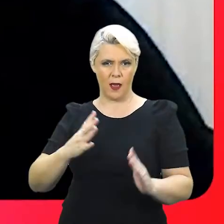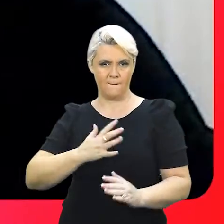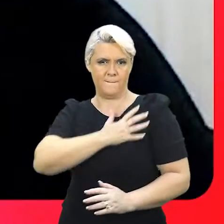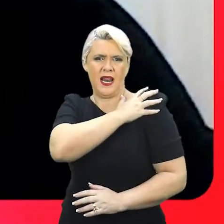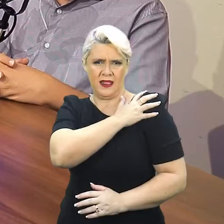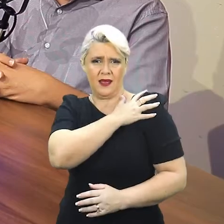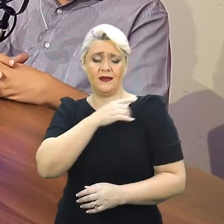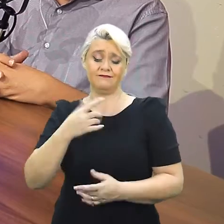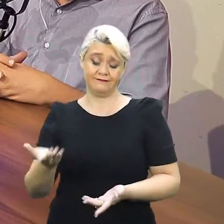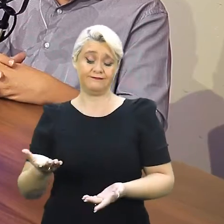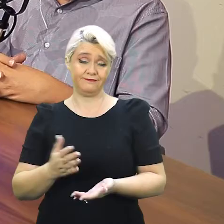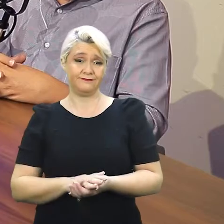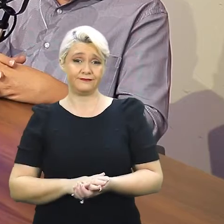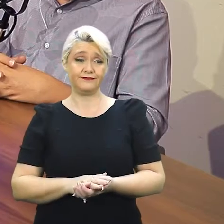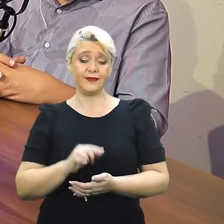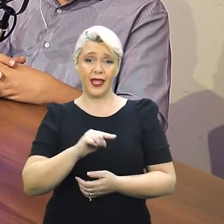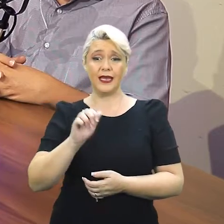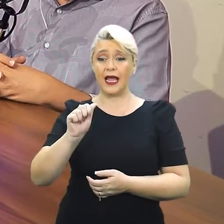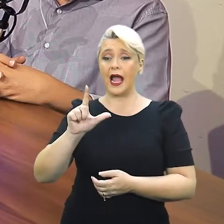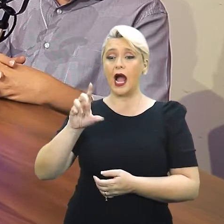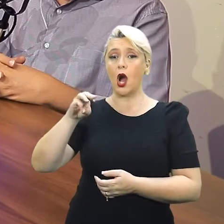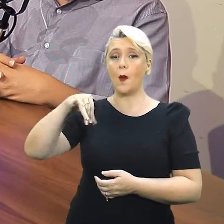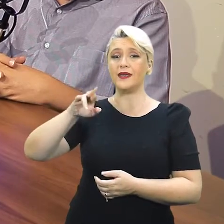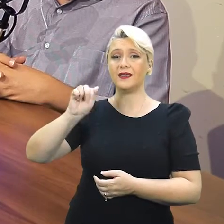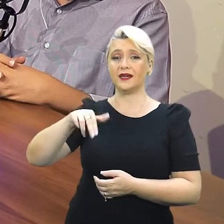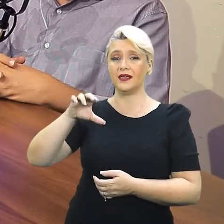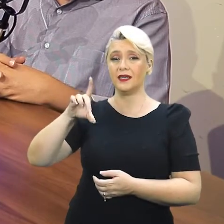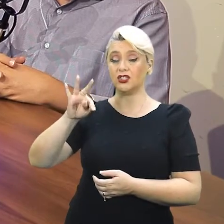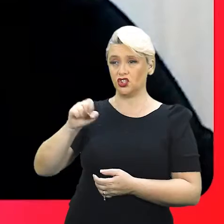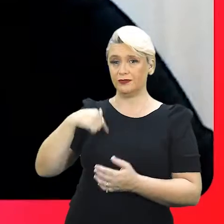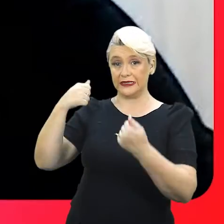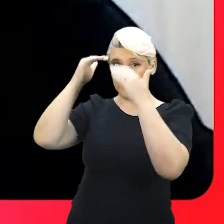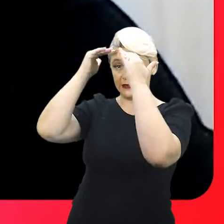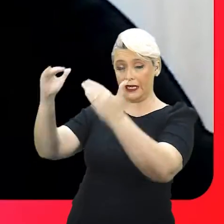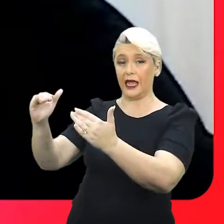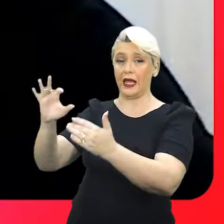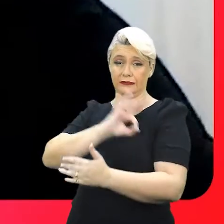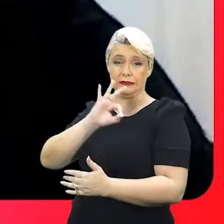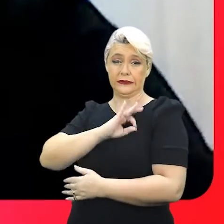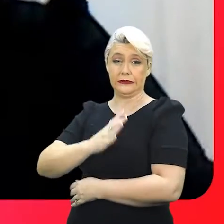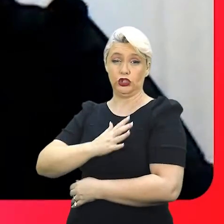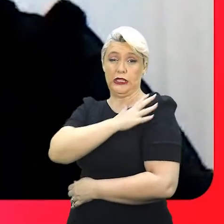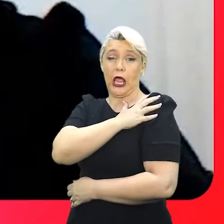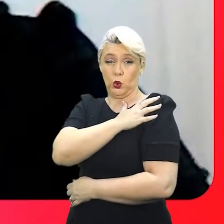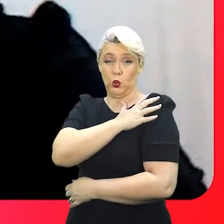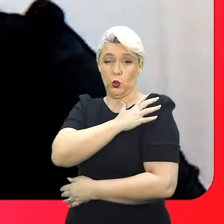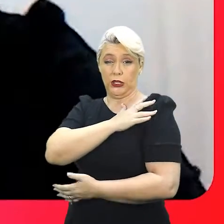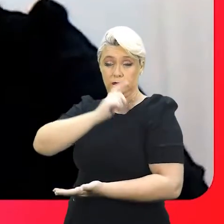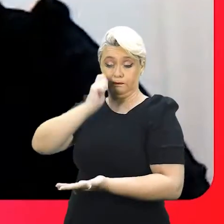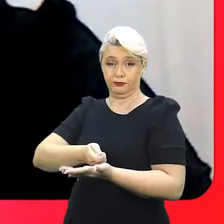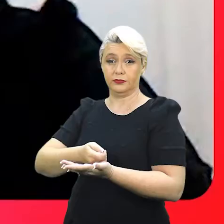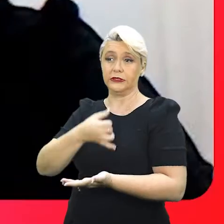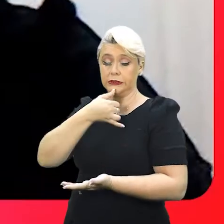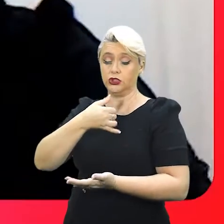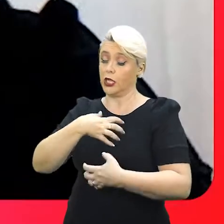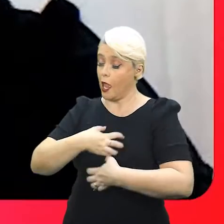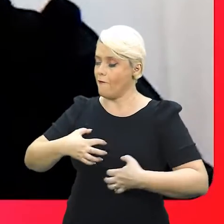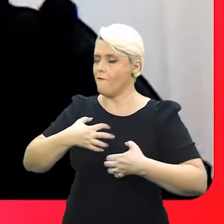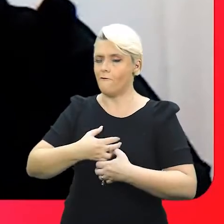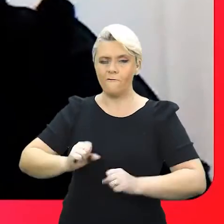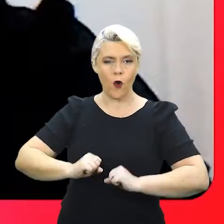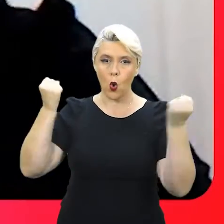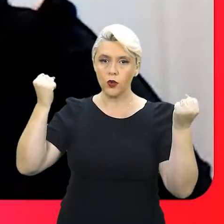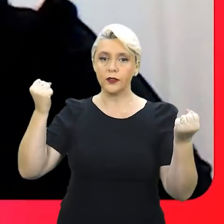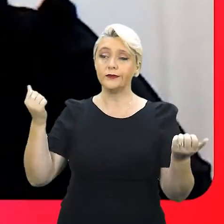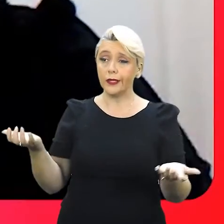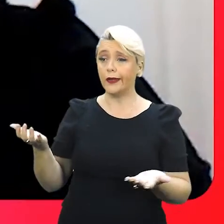Ele era almirante Heleno Nunes, Aham. aquela ditadura brava e triste, né? Revoltante. Uhum.